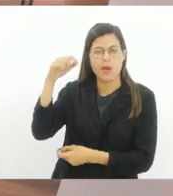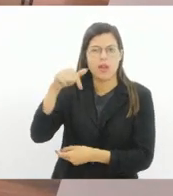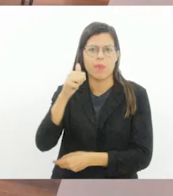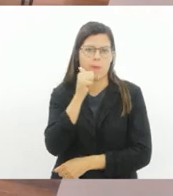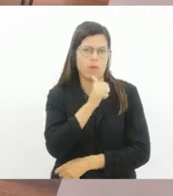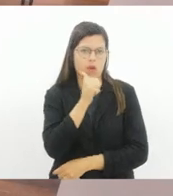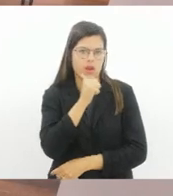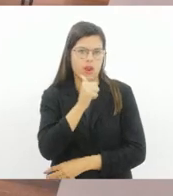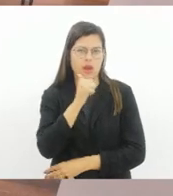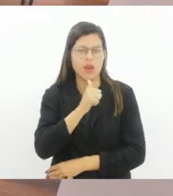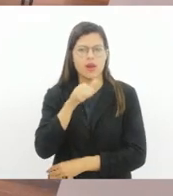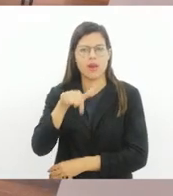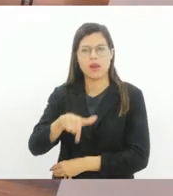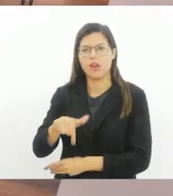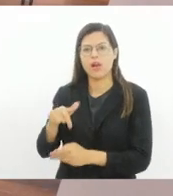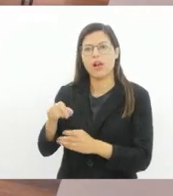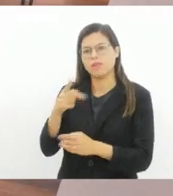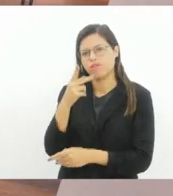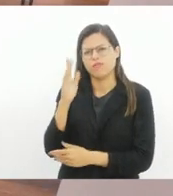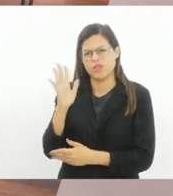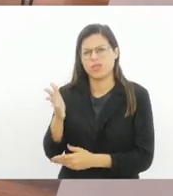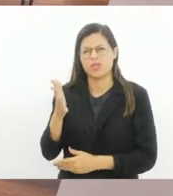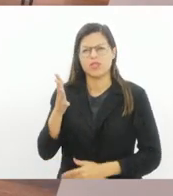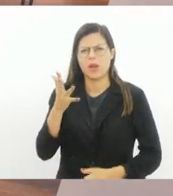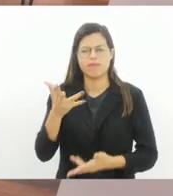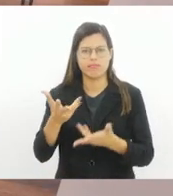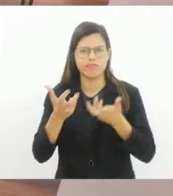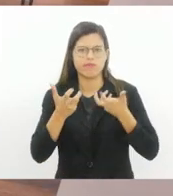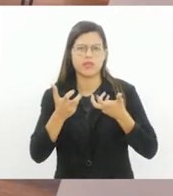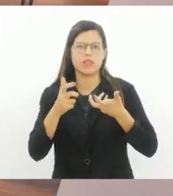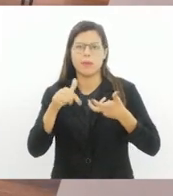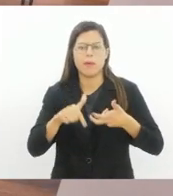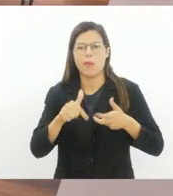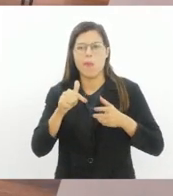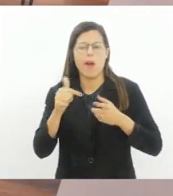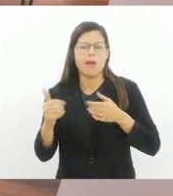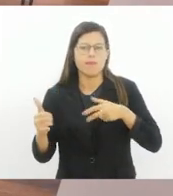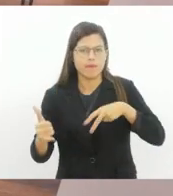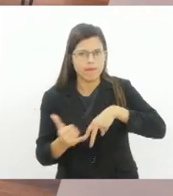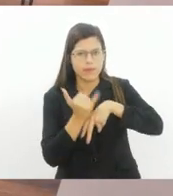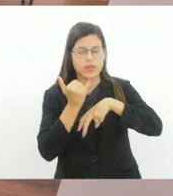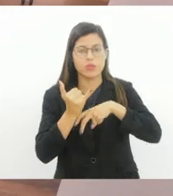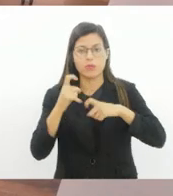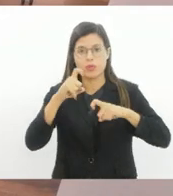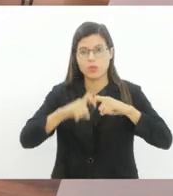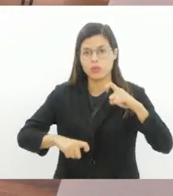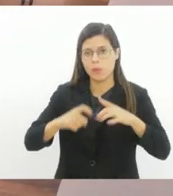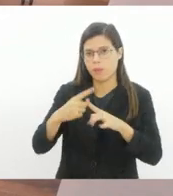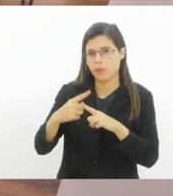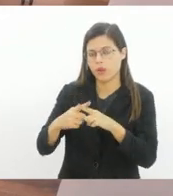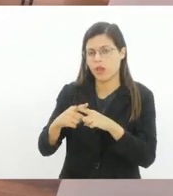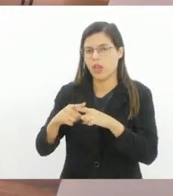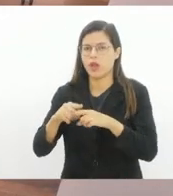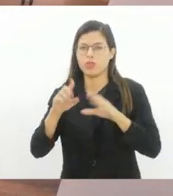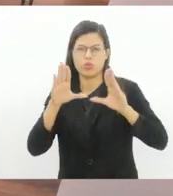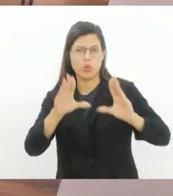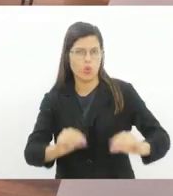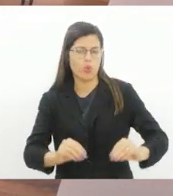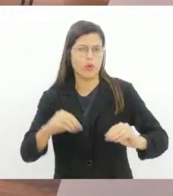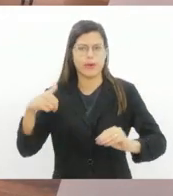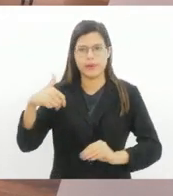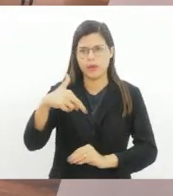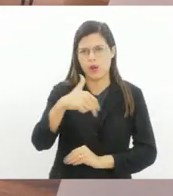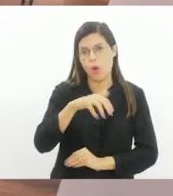de um estupro porque ela estava em determinado horário da noite transitando, ou por causa de uma determinada vestimenta,